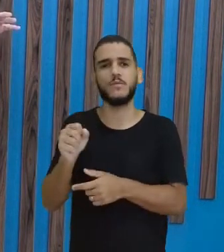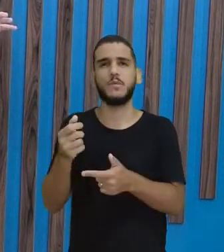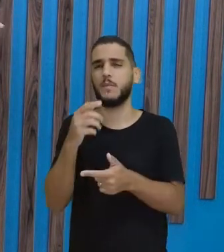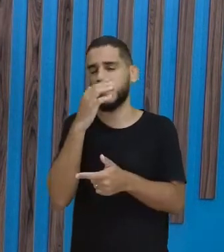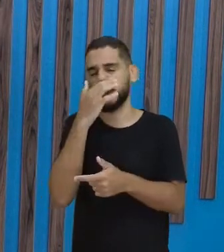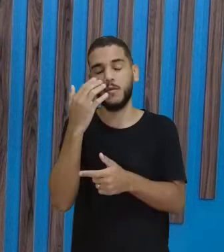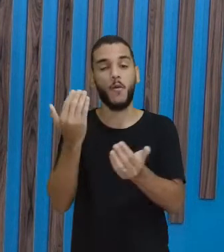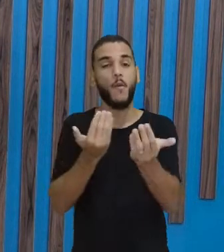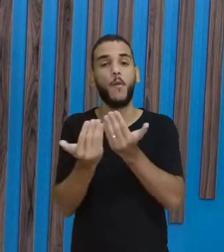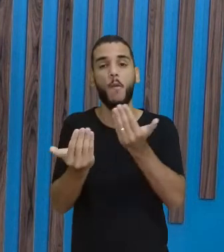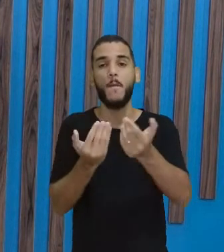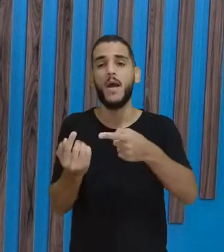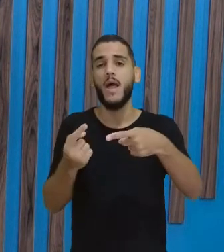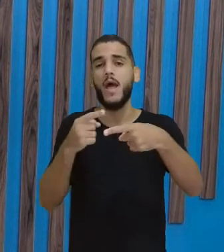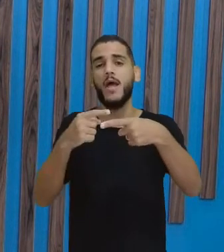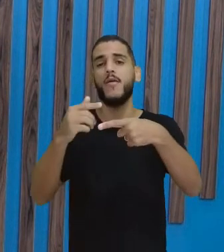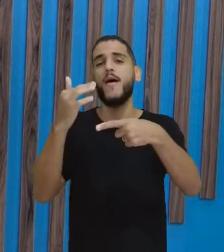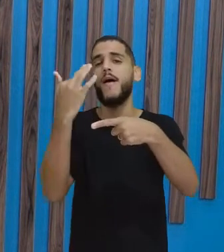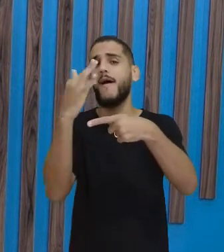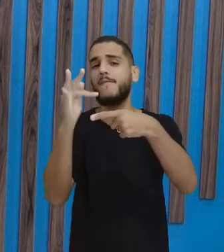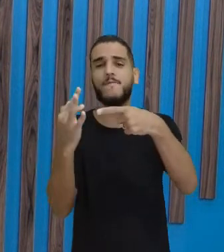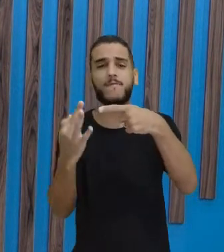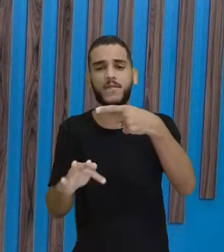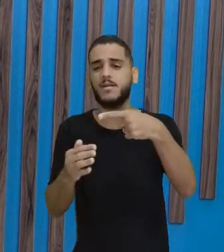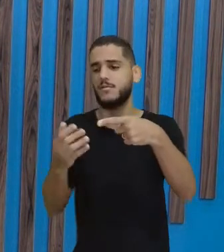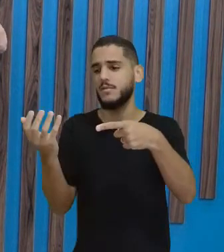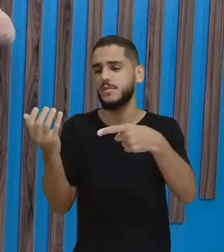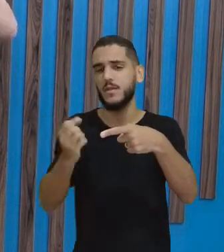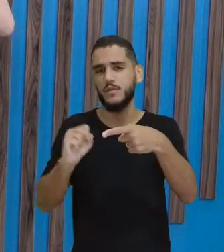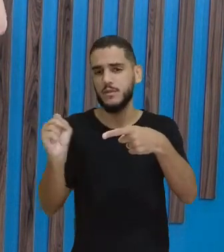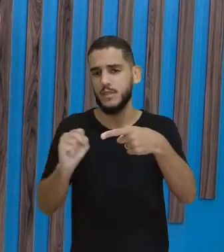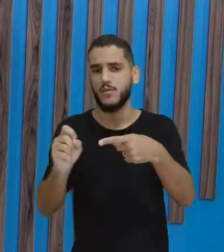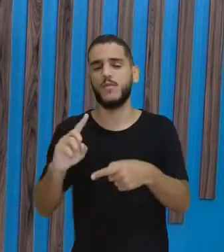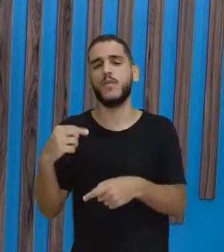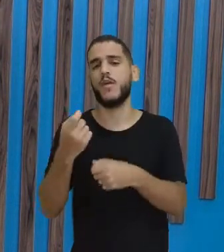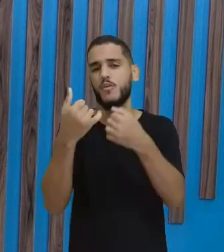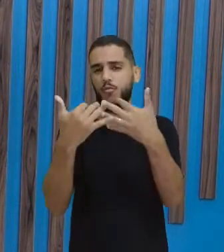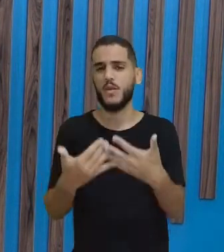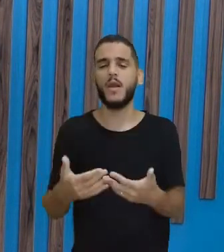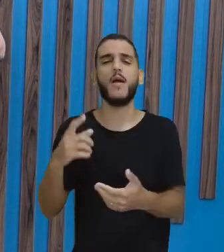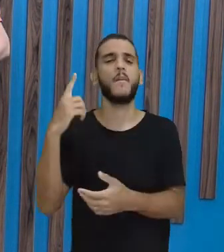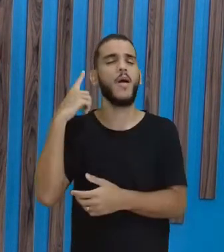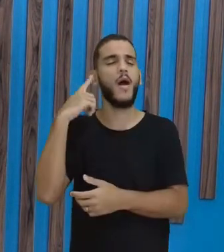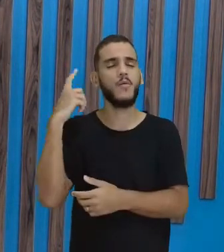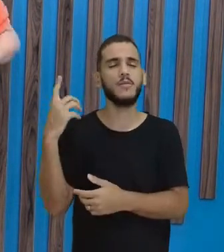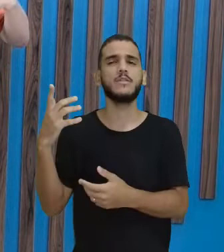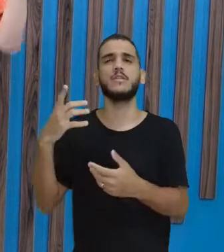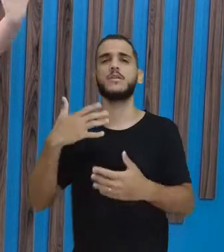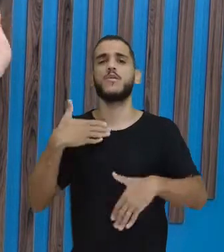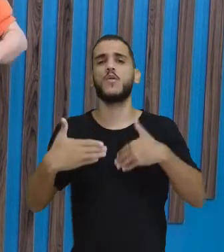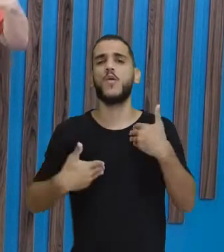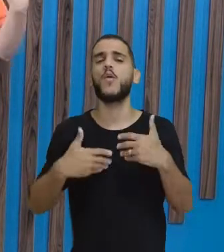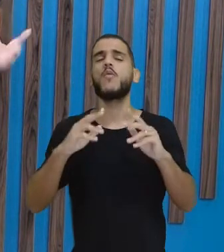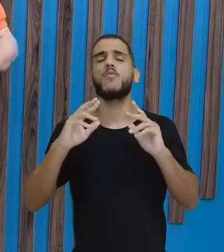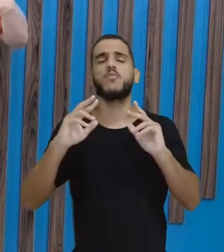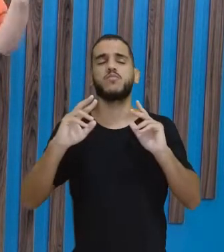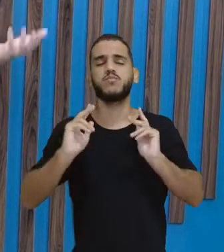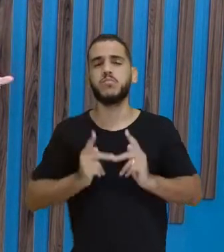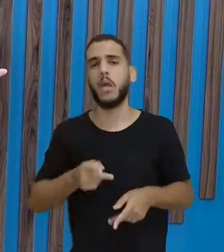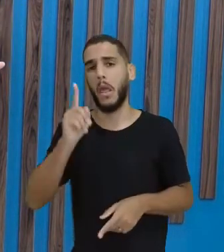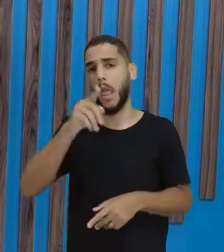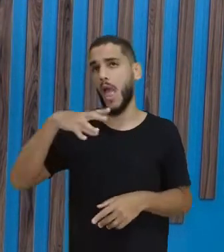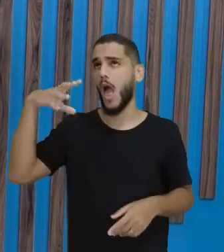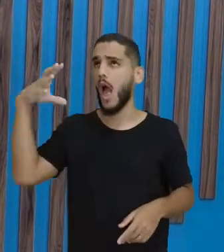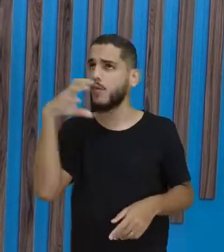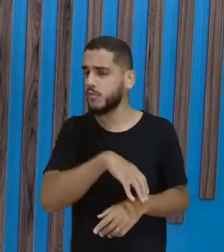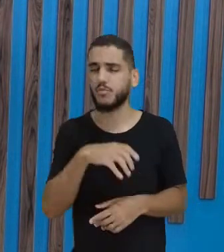ser segundo. O segundo não é rápido? Pois bem, quando a gente fala em audição, quando a gente fala em corpo humano, a gente está falando uma coisa muito mais rápida